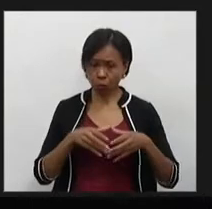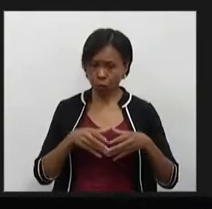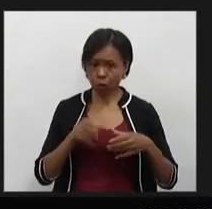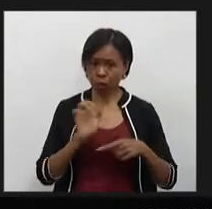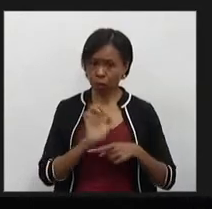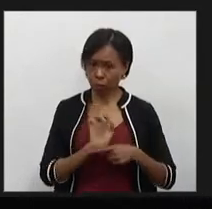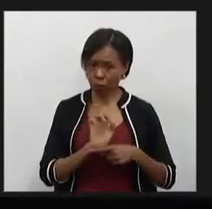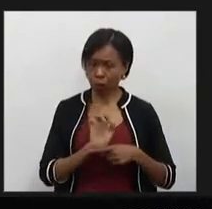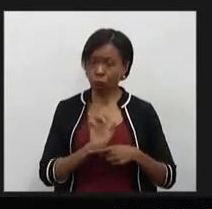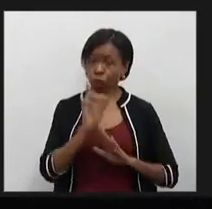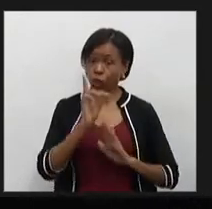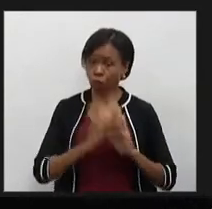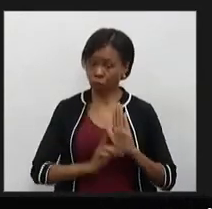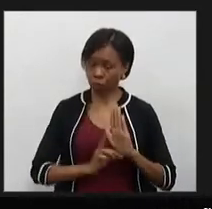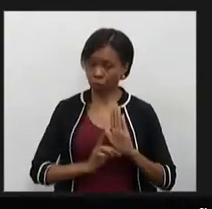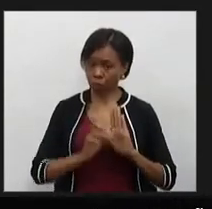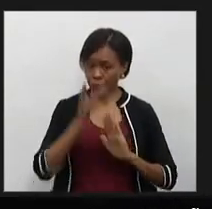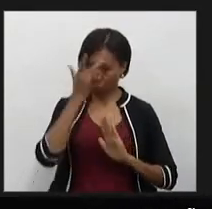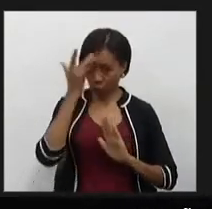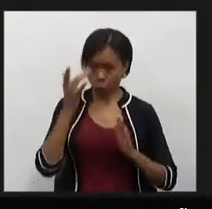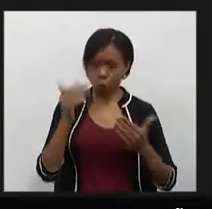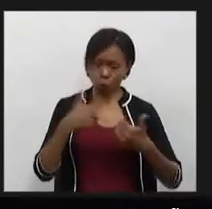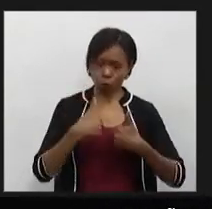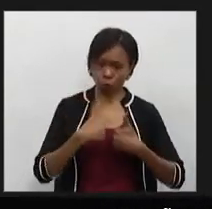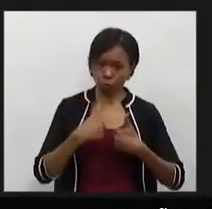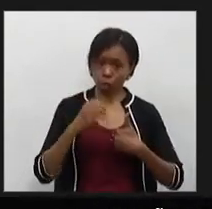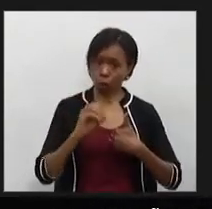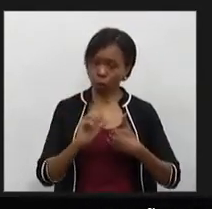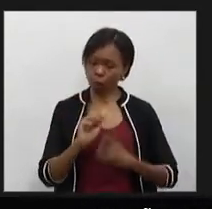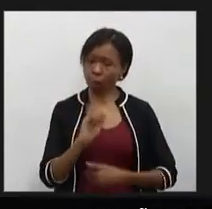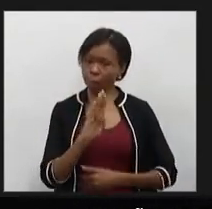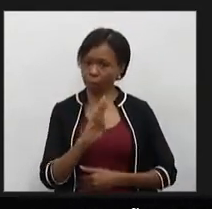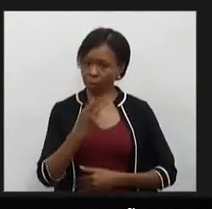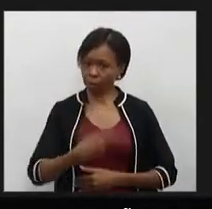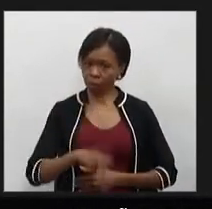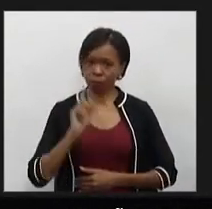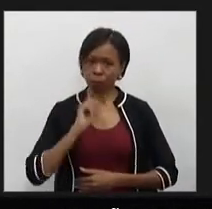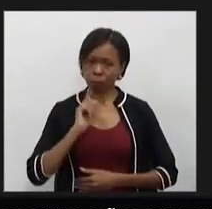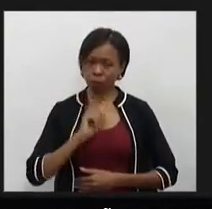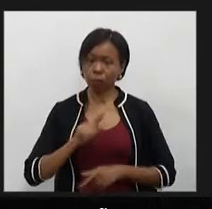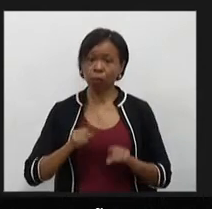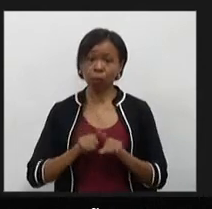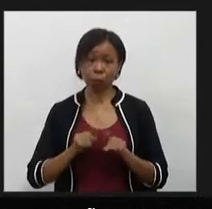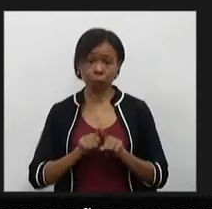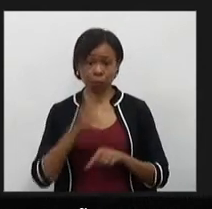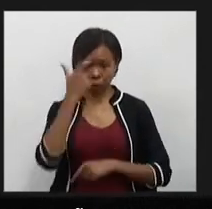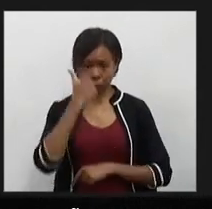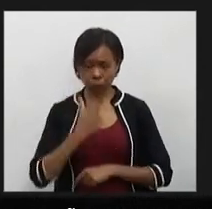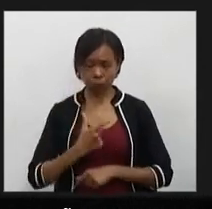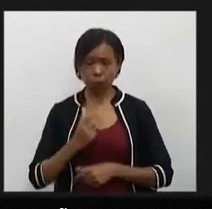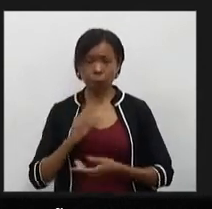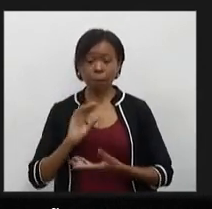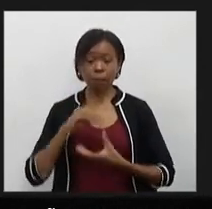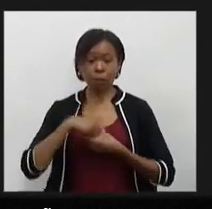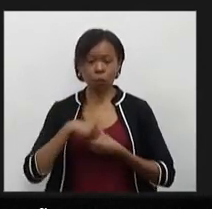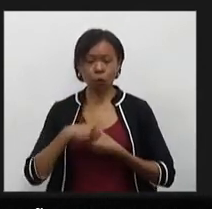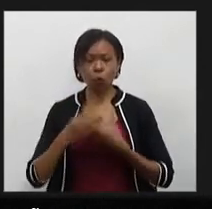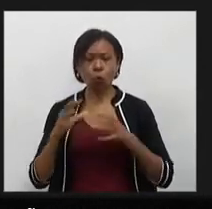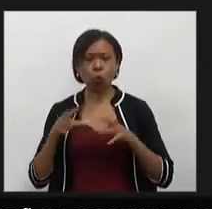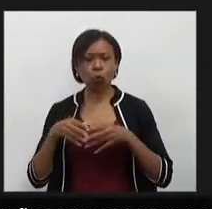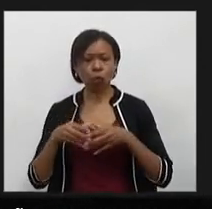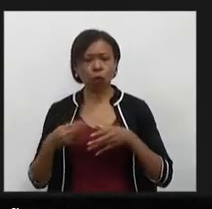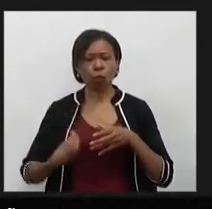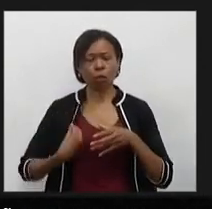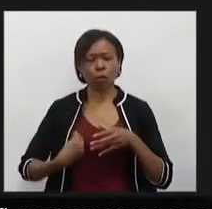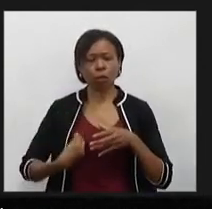com Autismo, da OAB do Estado de Minas Gerais, e também sou membro dessa comissão do Conselho Federal